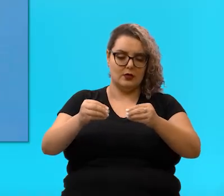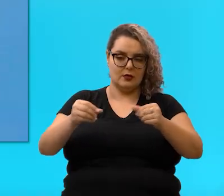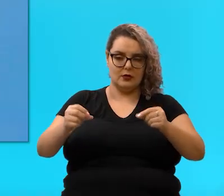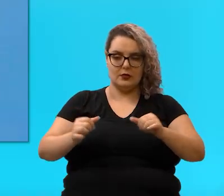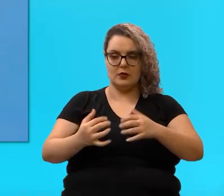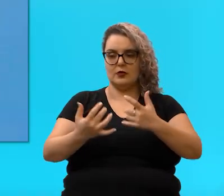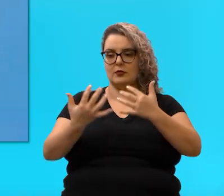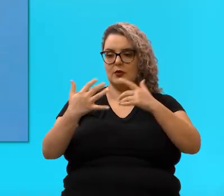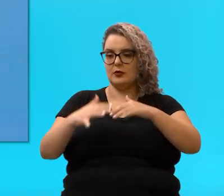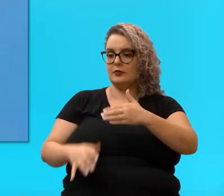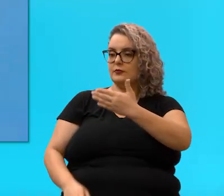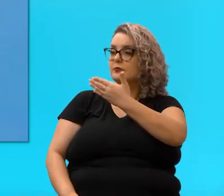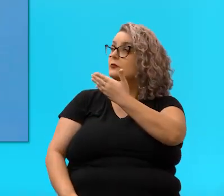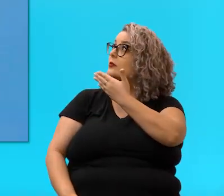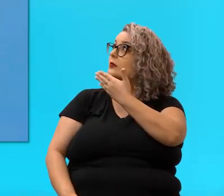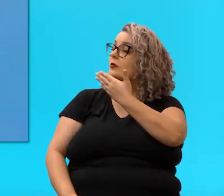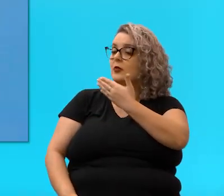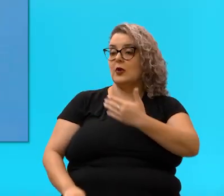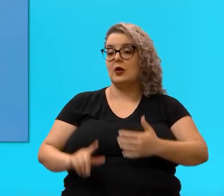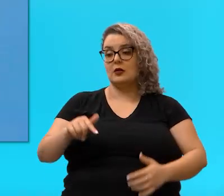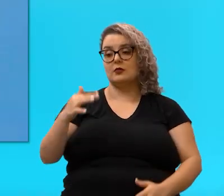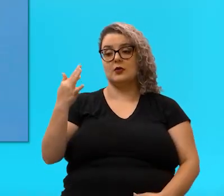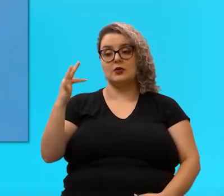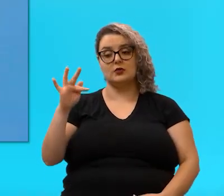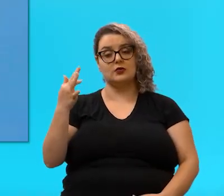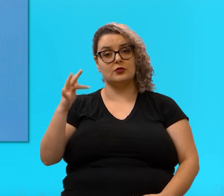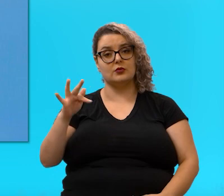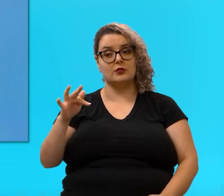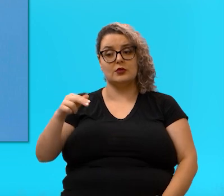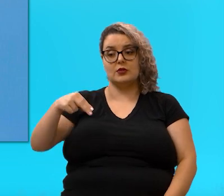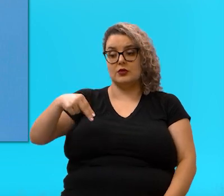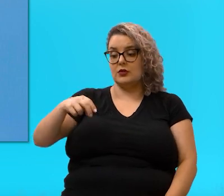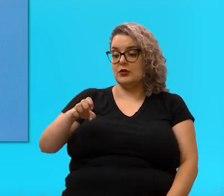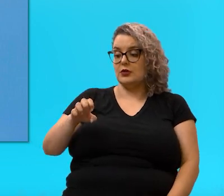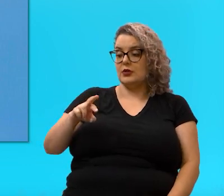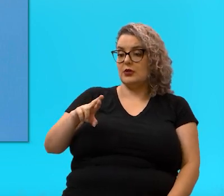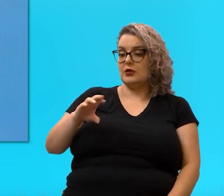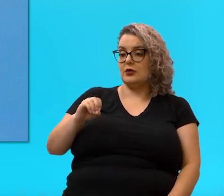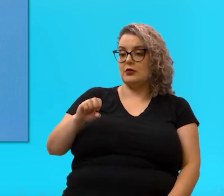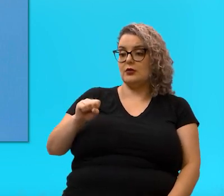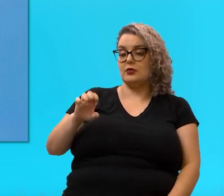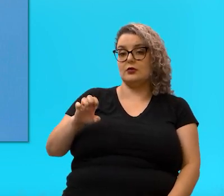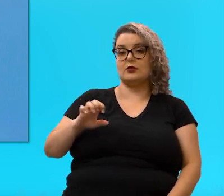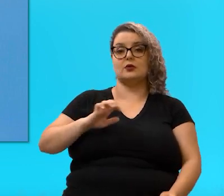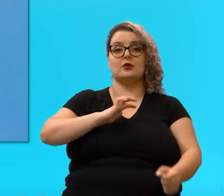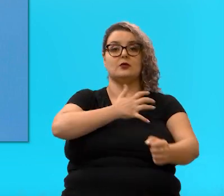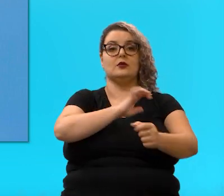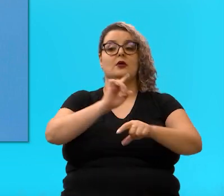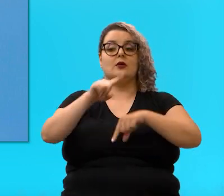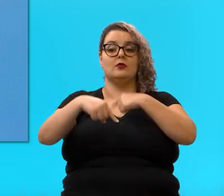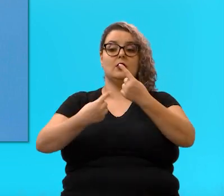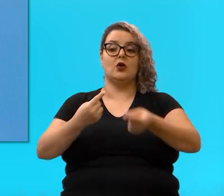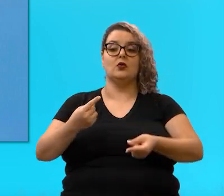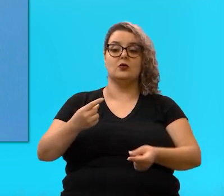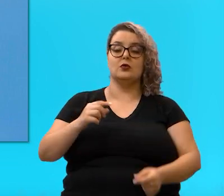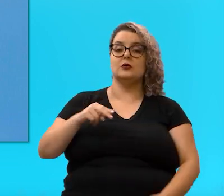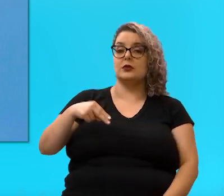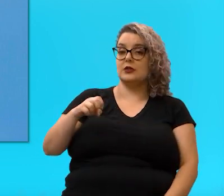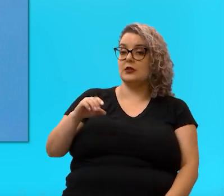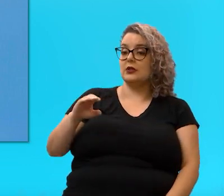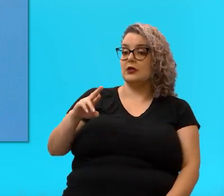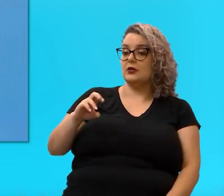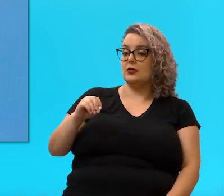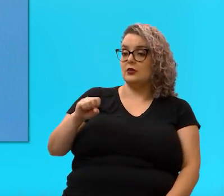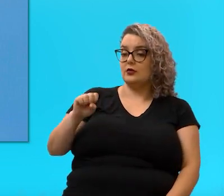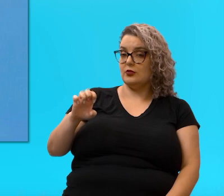eram liberados e a pessoa depois começava a ter dor e tinha uma necrose dos músculos. Aí é uma outra necrose, tá? Nós estamos